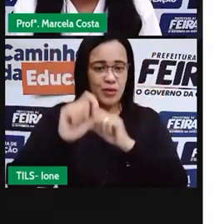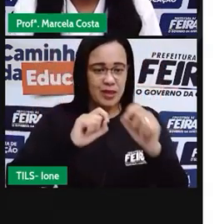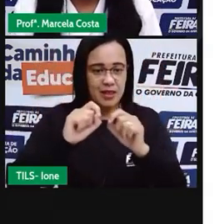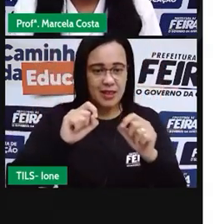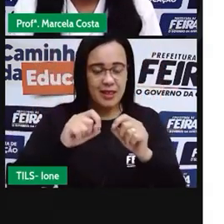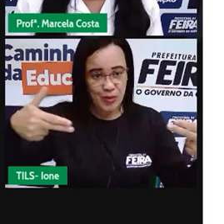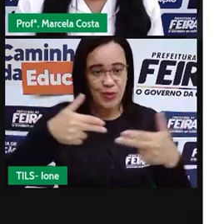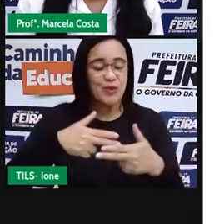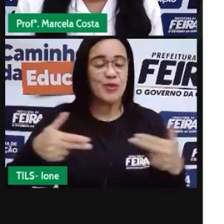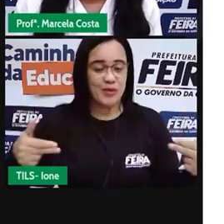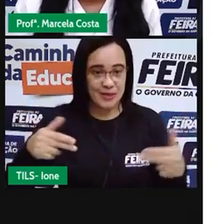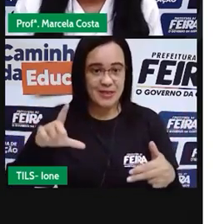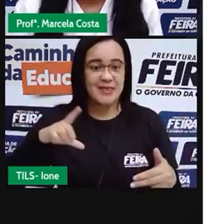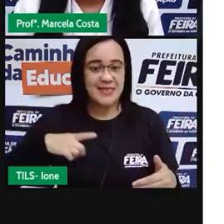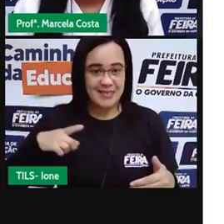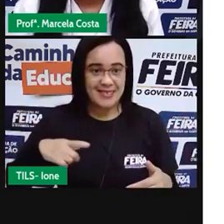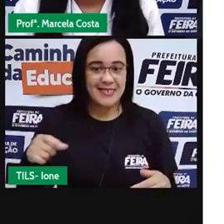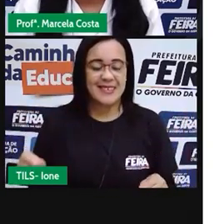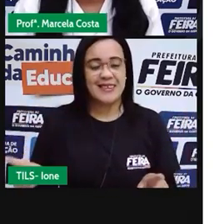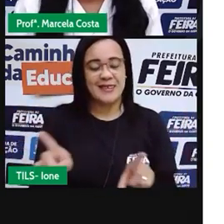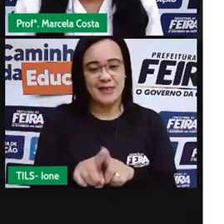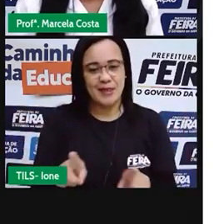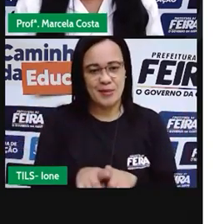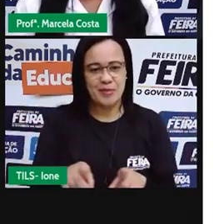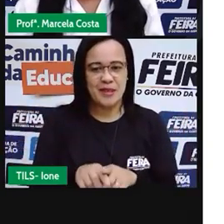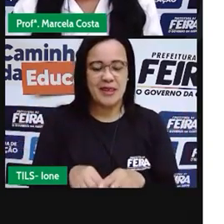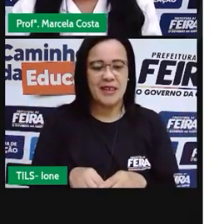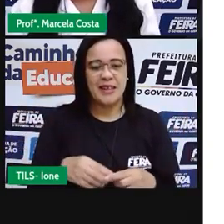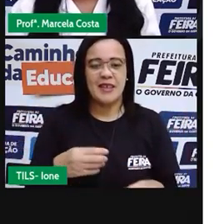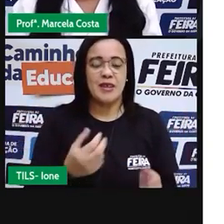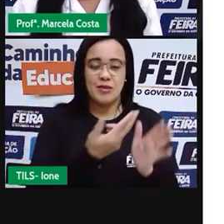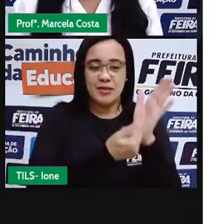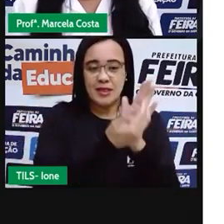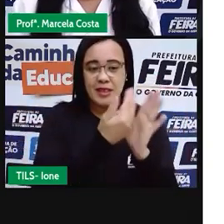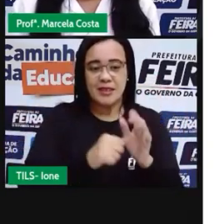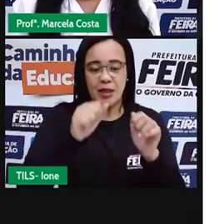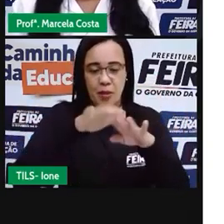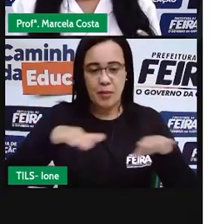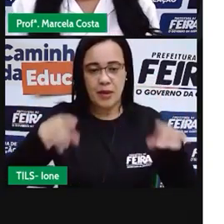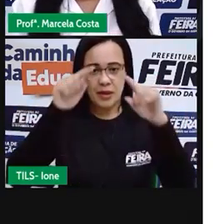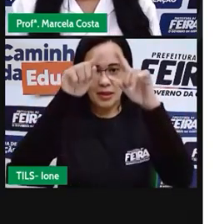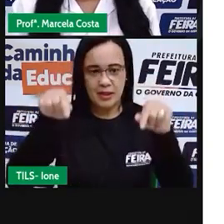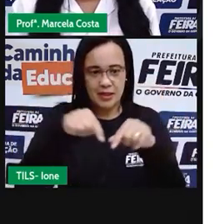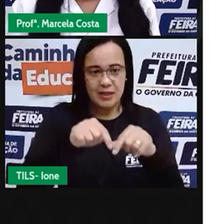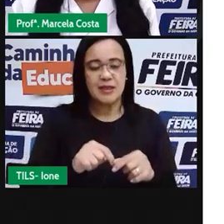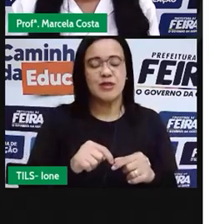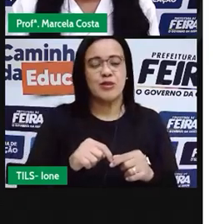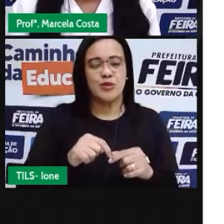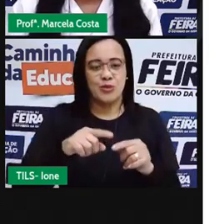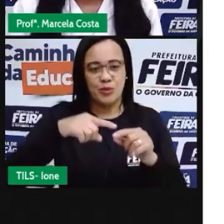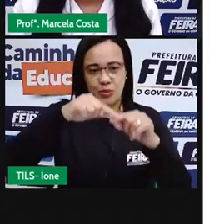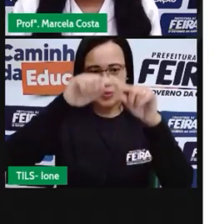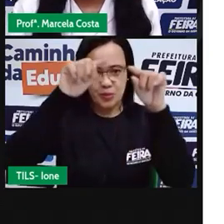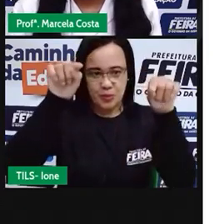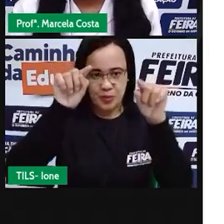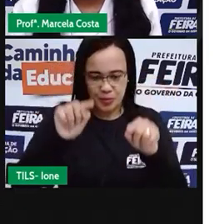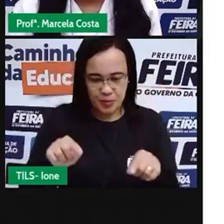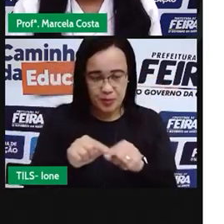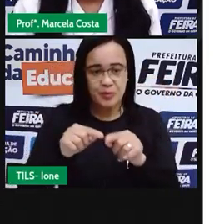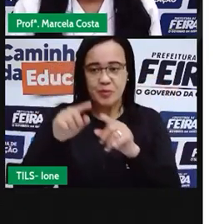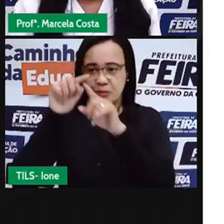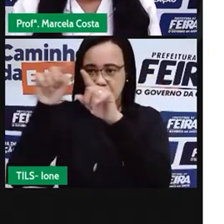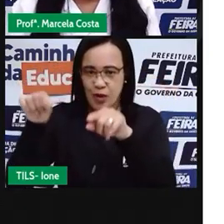objetos. Lembra que lá nas outras aulas de matemática, a gente já falou um pouco